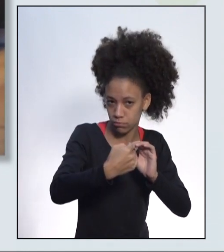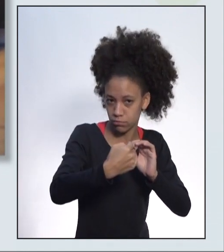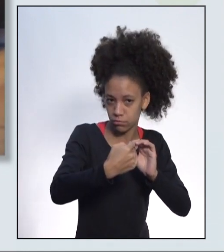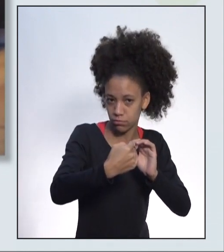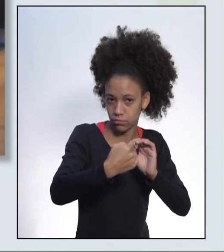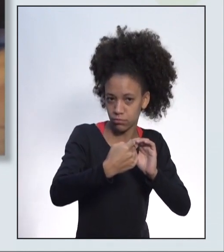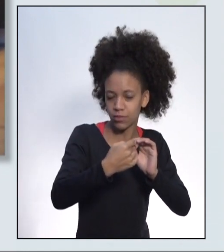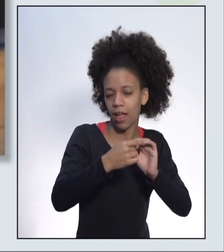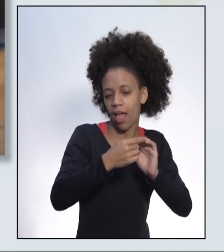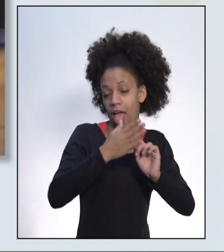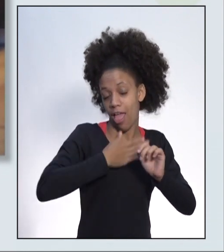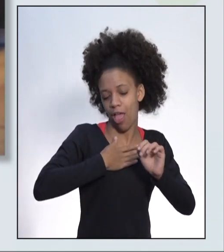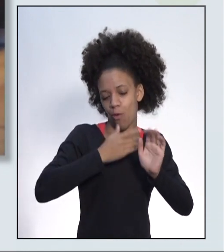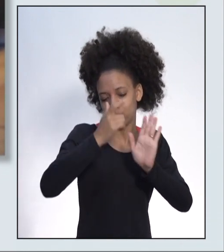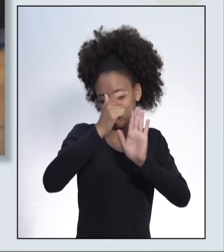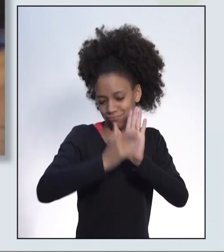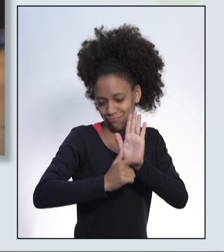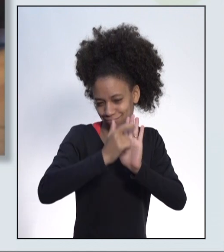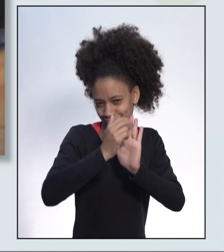estou eu.